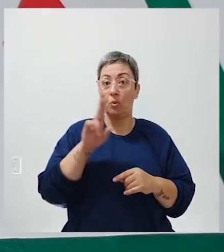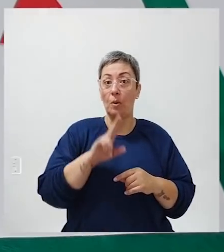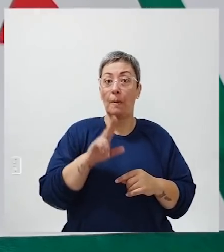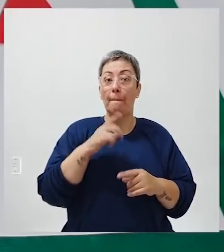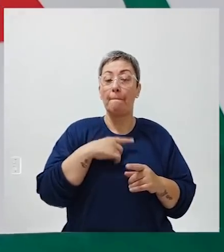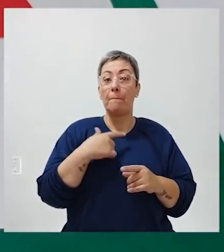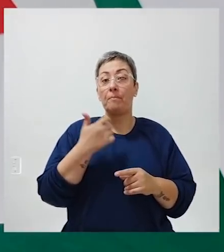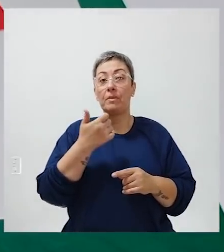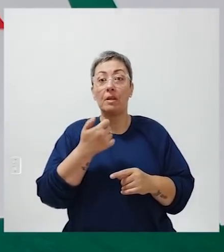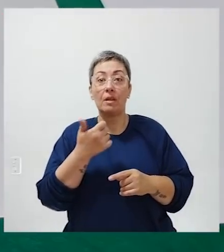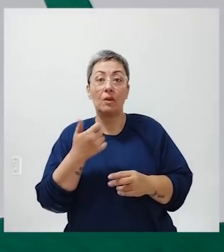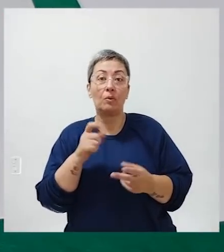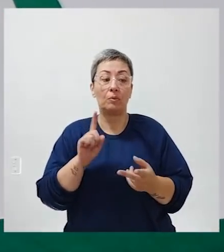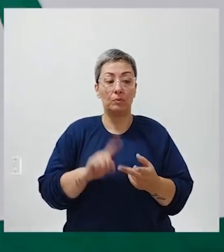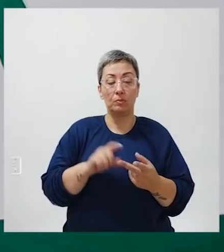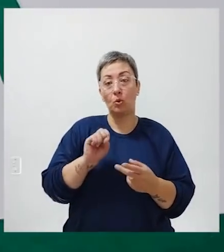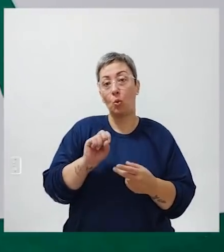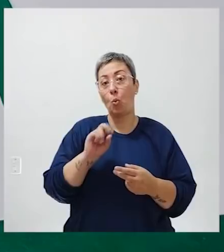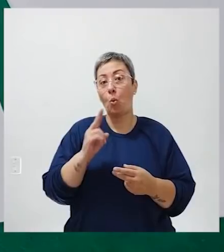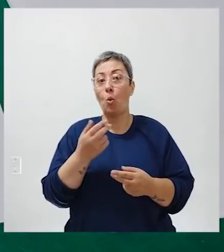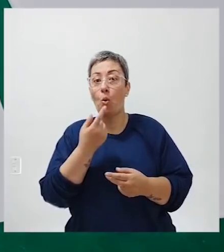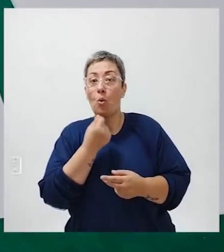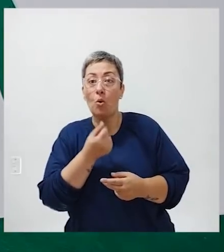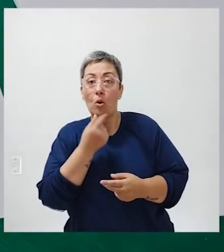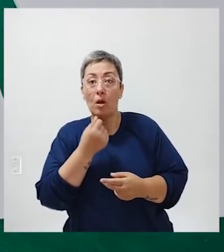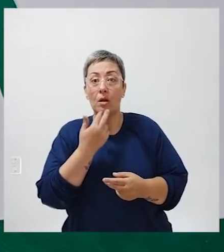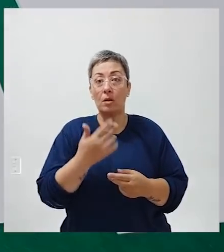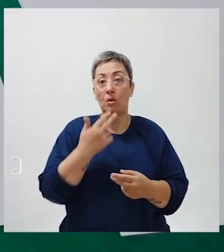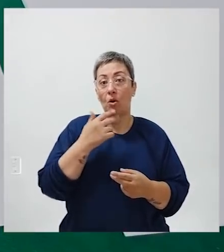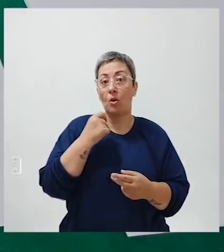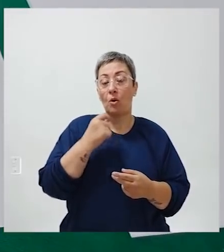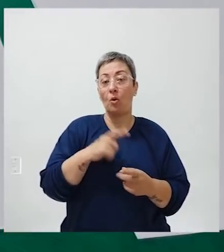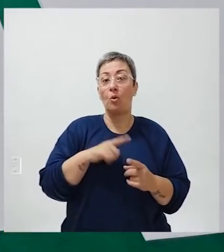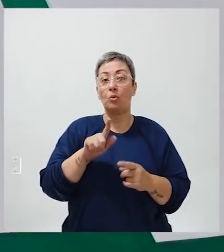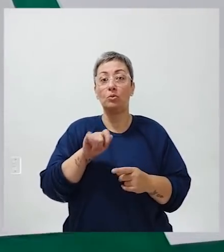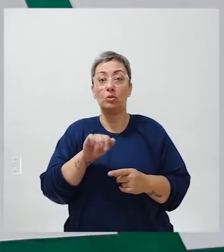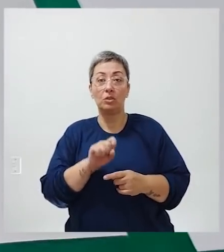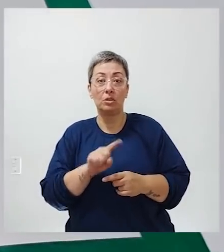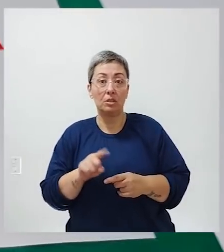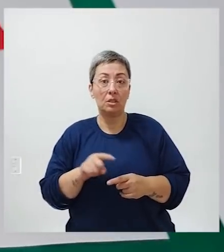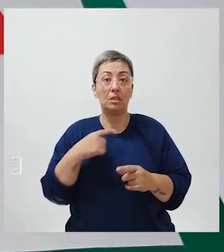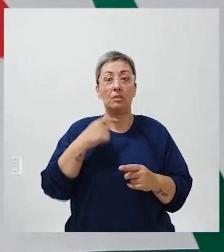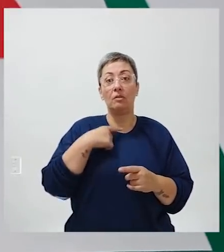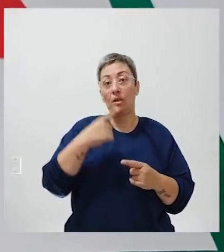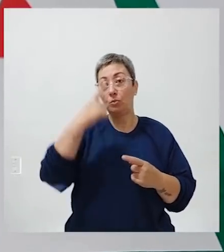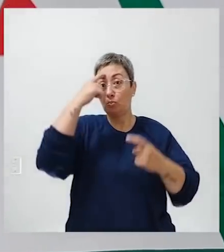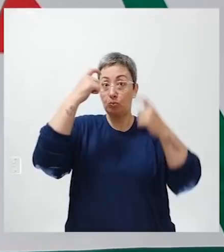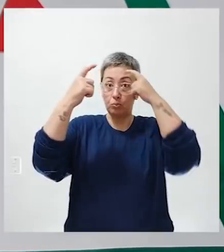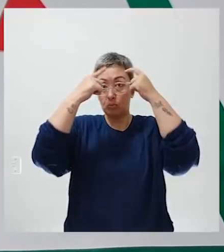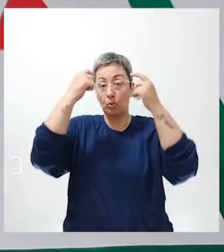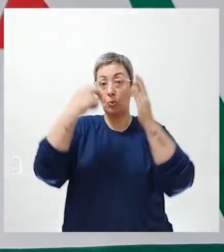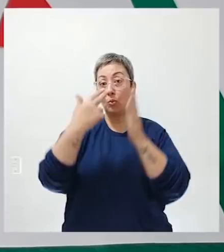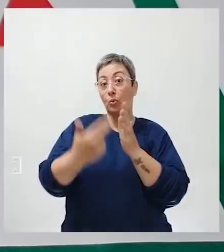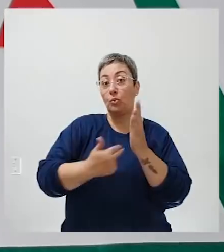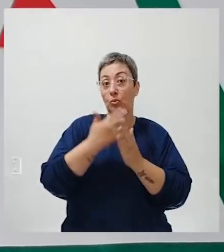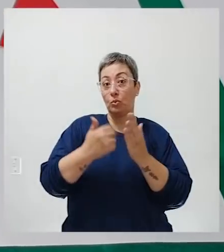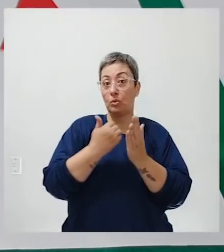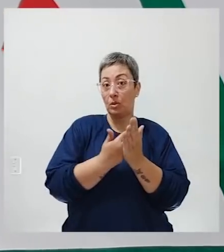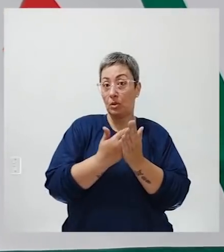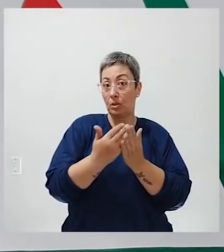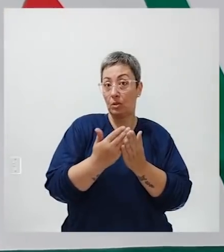utilizar canetinha ou lápis de cor ou giz de cera, criar um desenho a